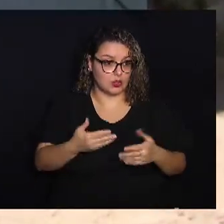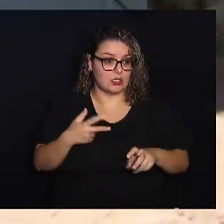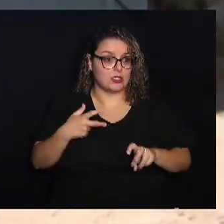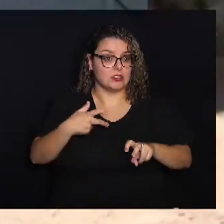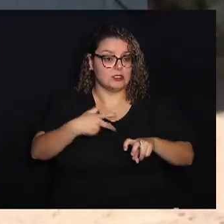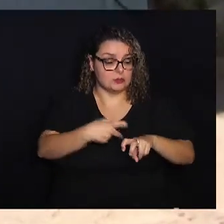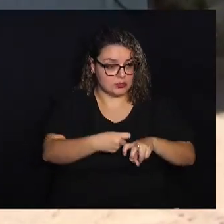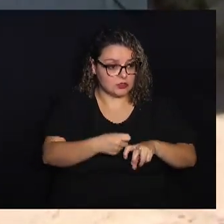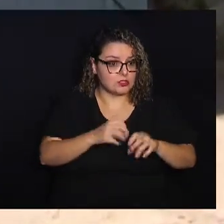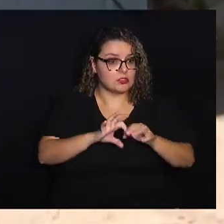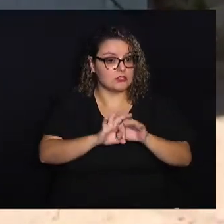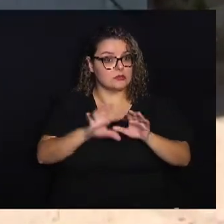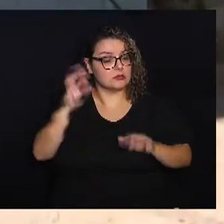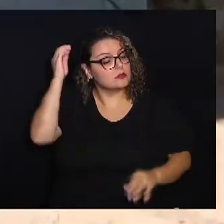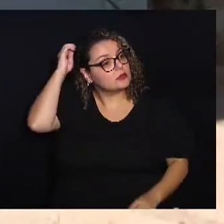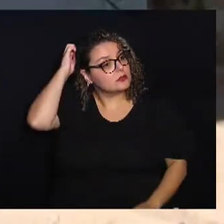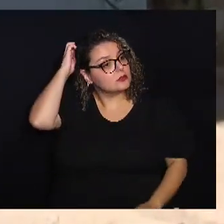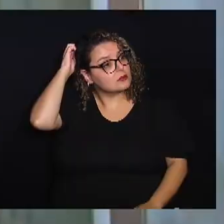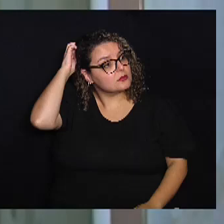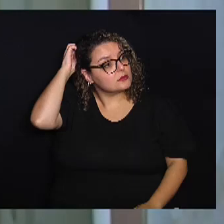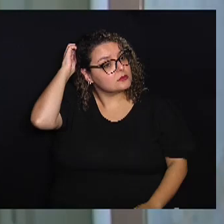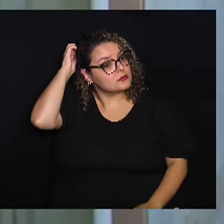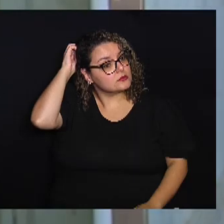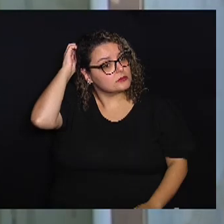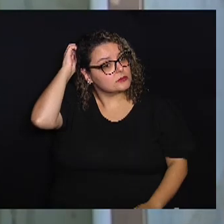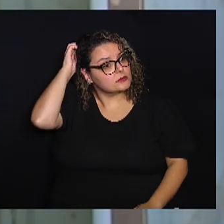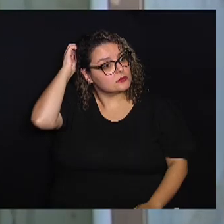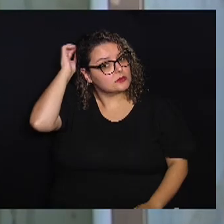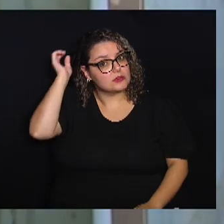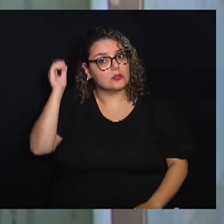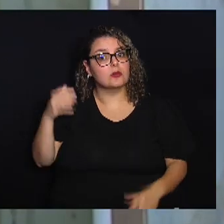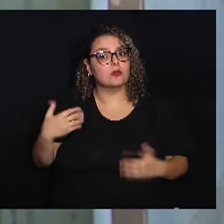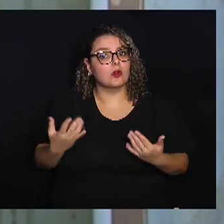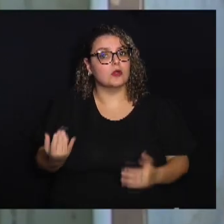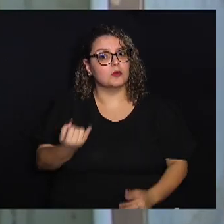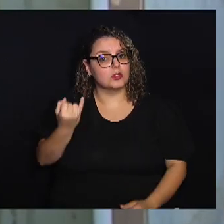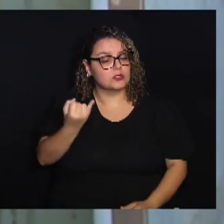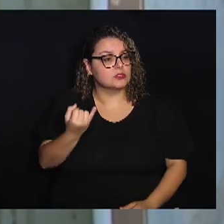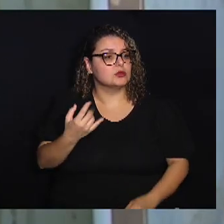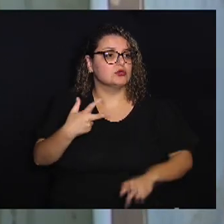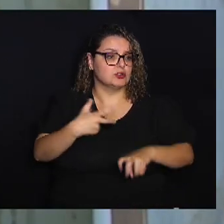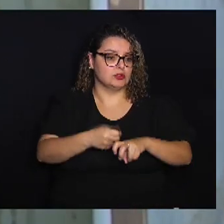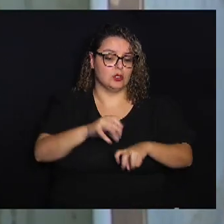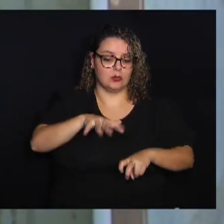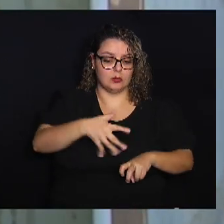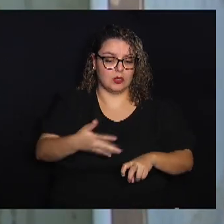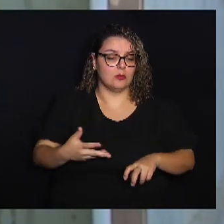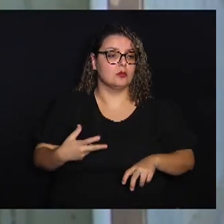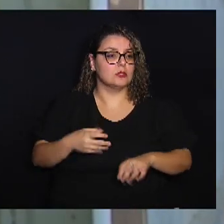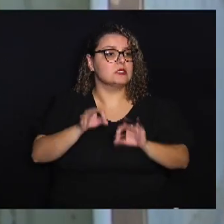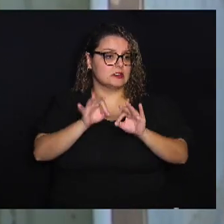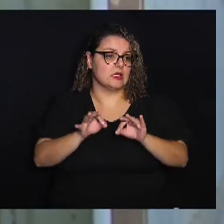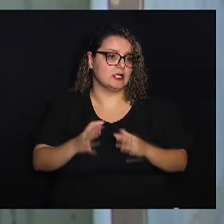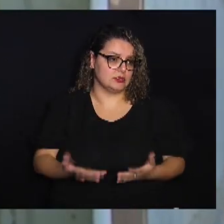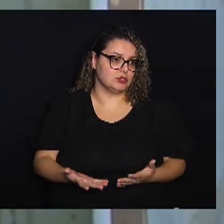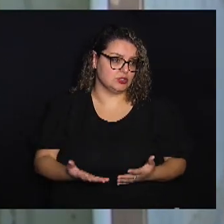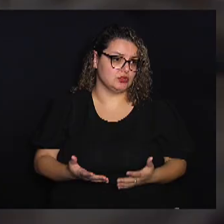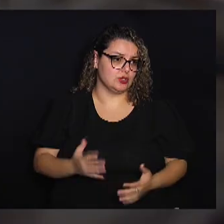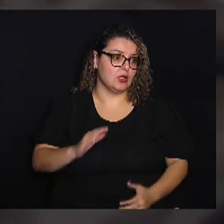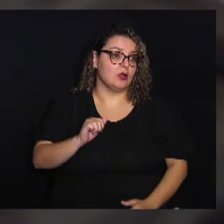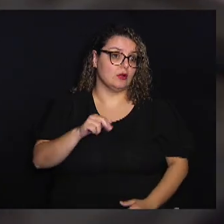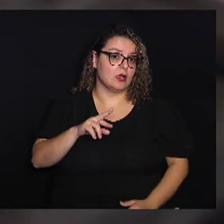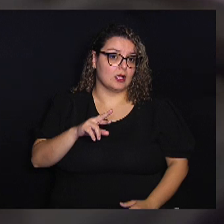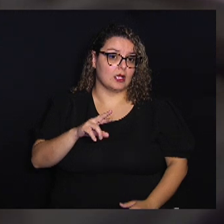vacinações disponíveis, né? As vacinas, aliás, disponíveis, a importância de a gente manter sempre o nosso pet com a caderneta